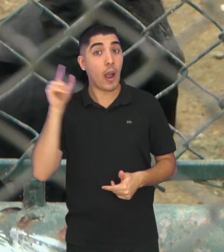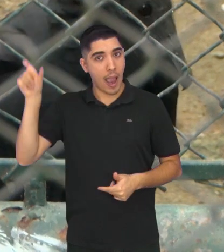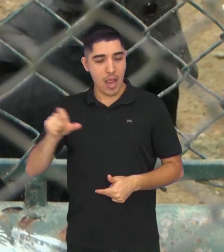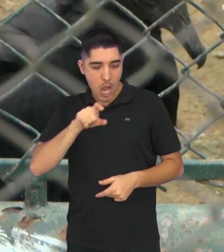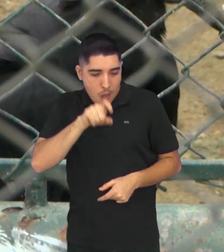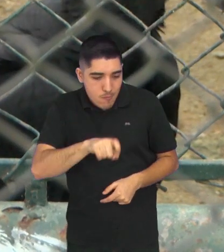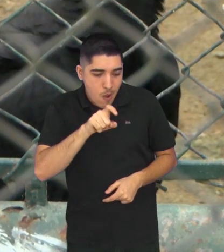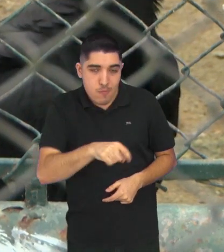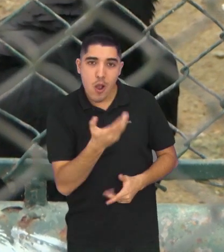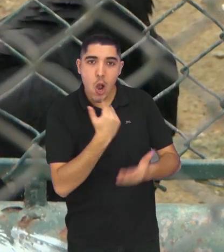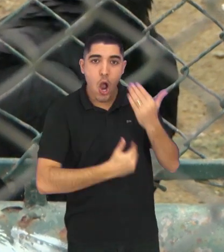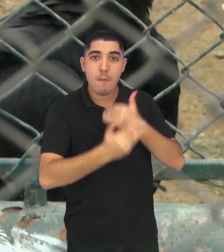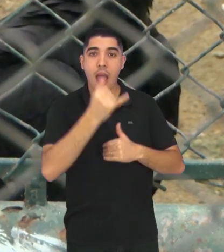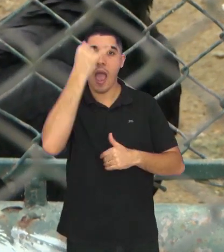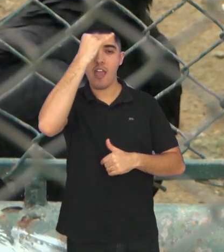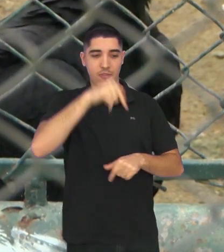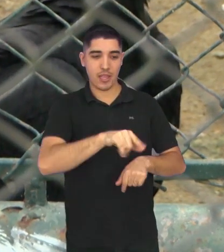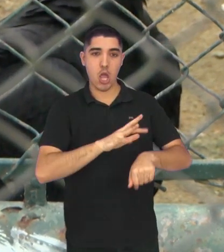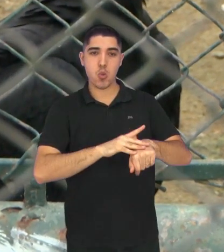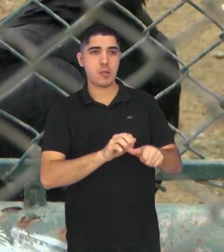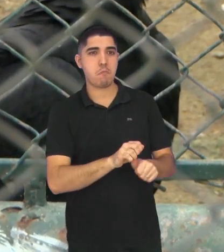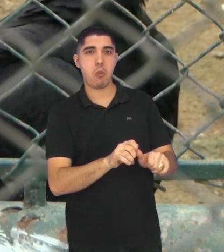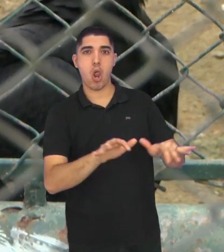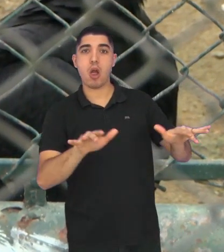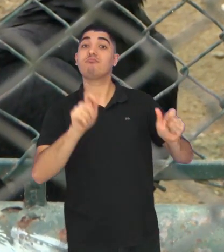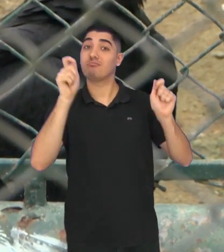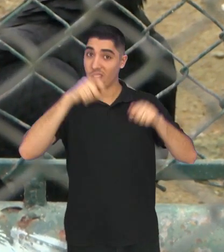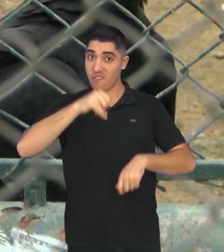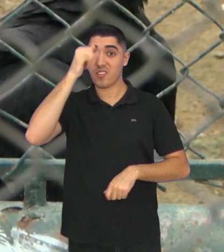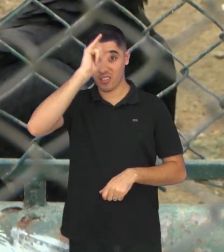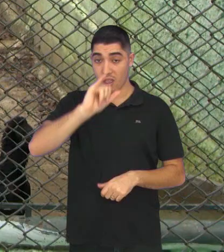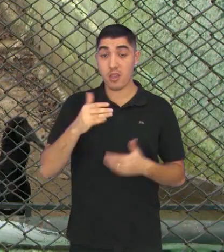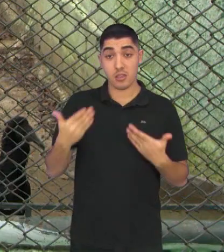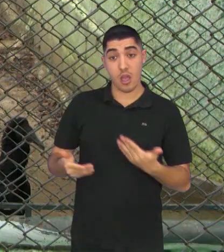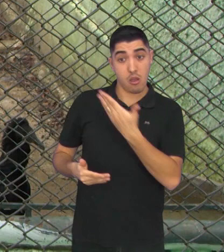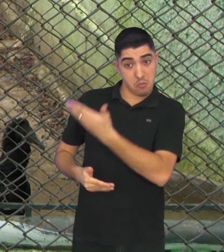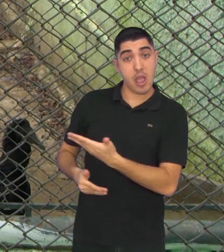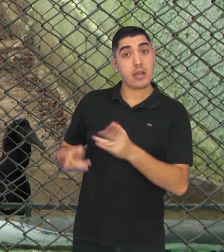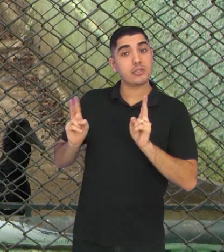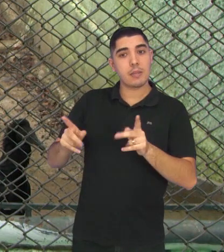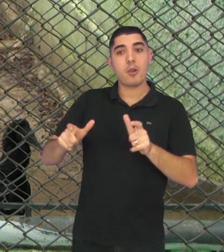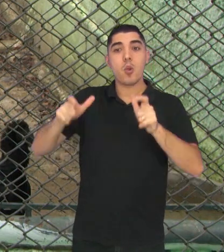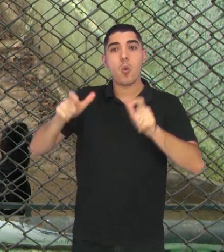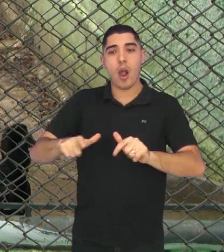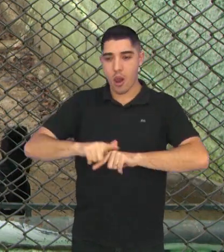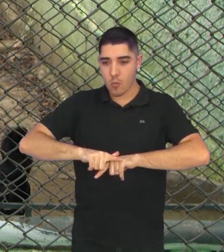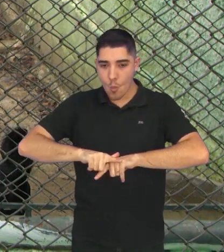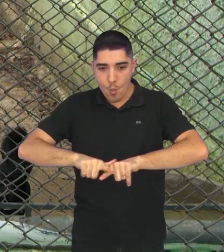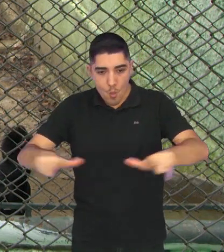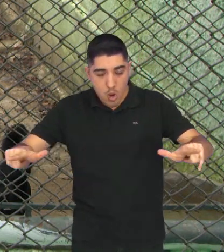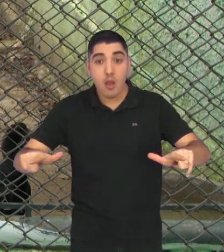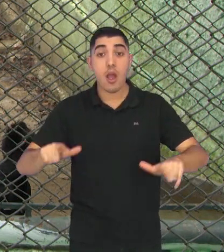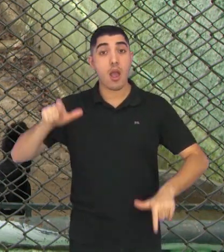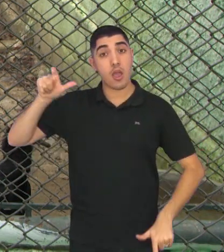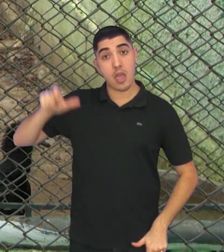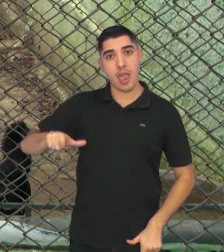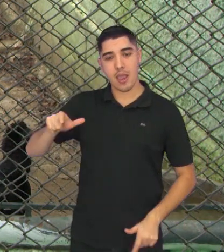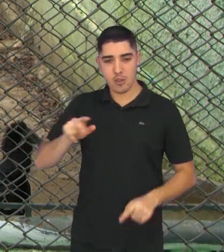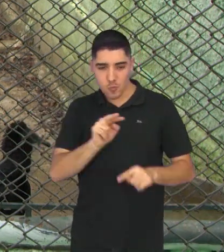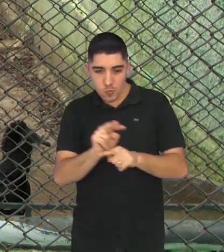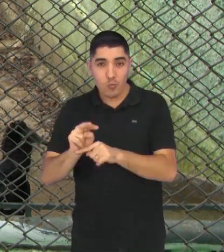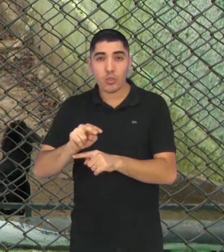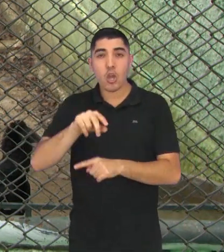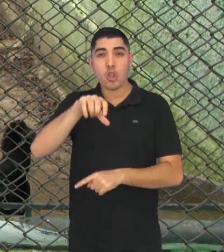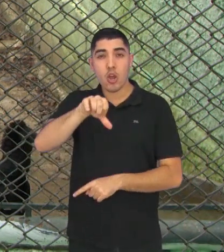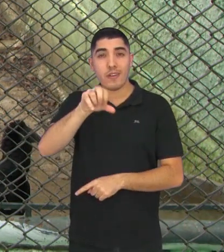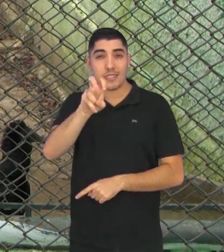uma série de epidemias? Essas aves silvestres mantêm um ambiente em que vive limpo, eliminando